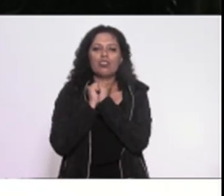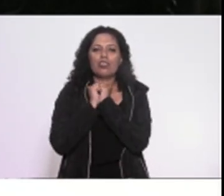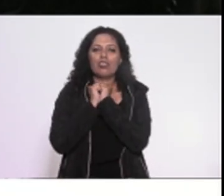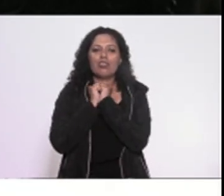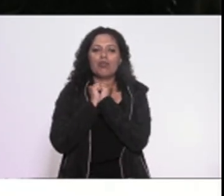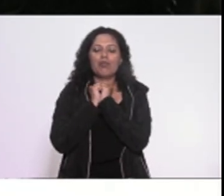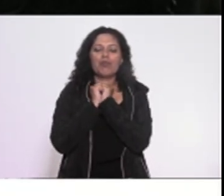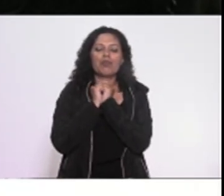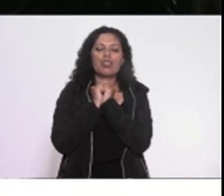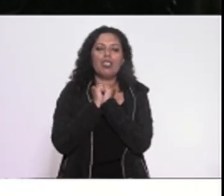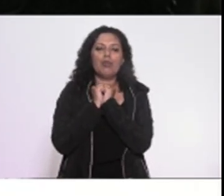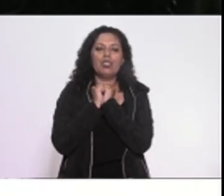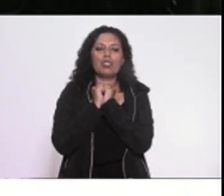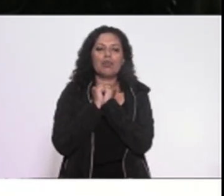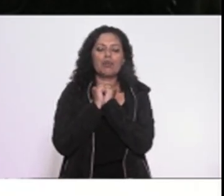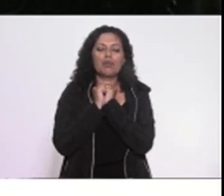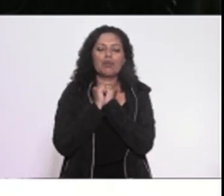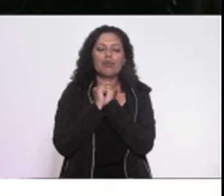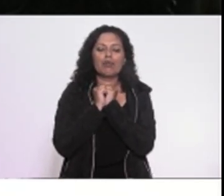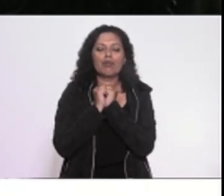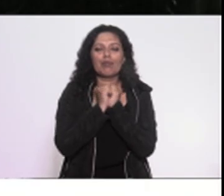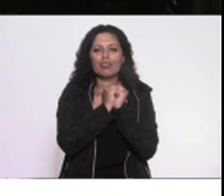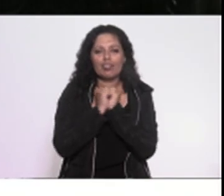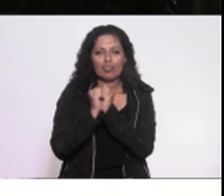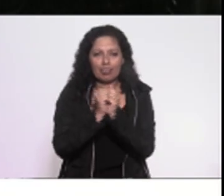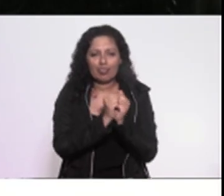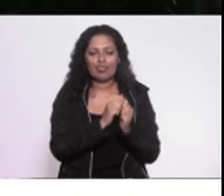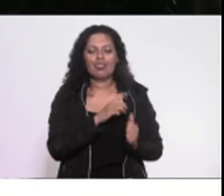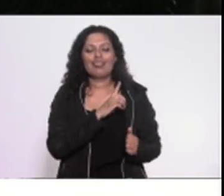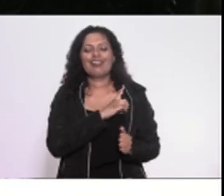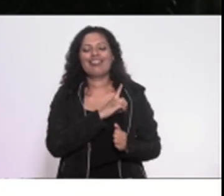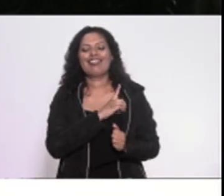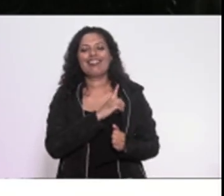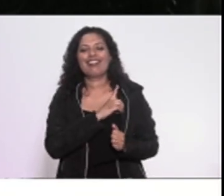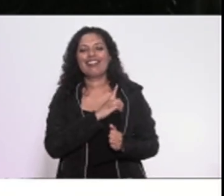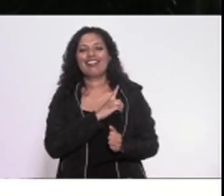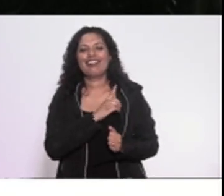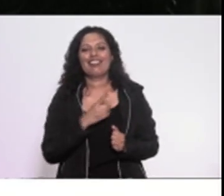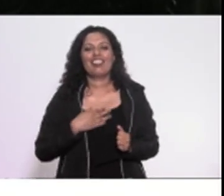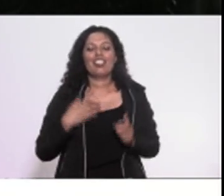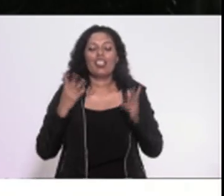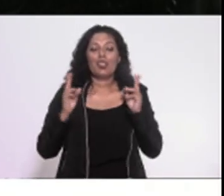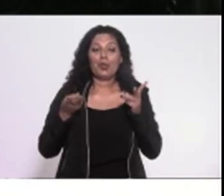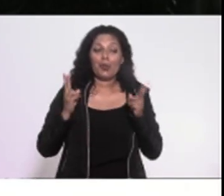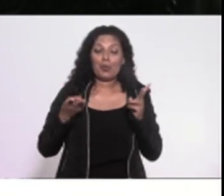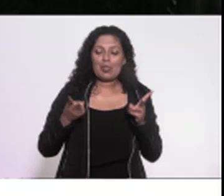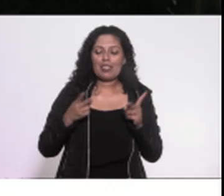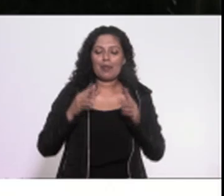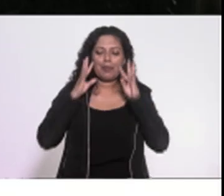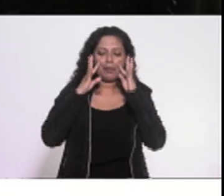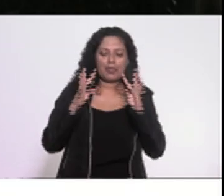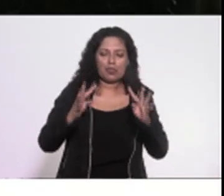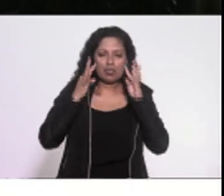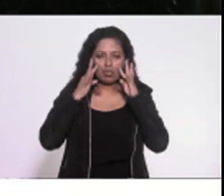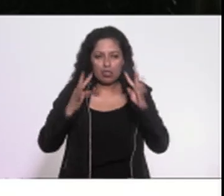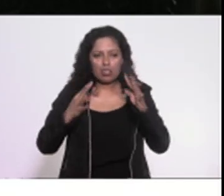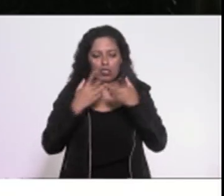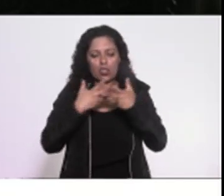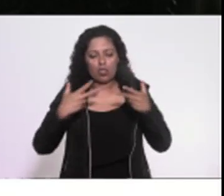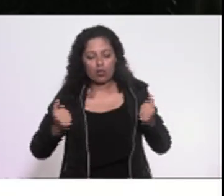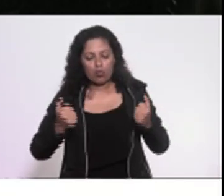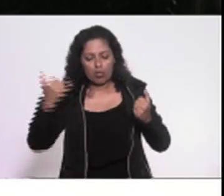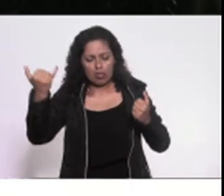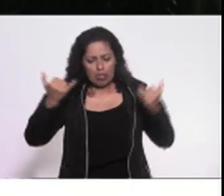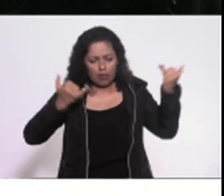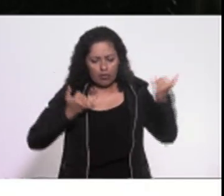que eu tive, porque passei 20 anos dentro da delegacia, e eu sempre dei muita atenção às notícias que vinham do